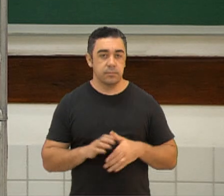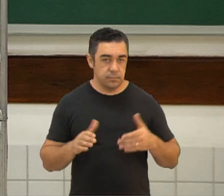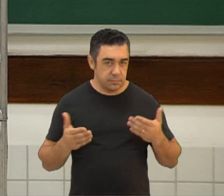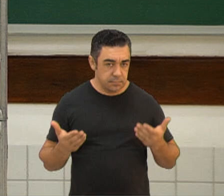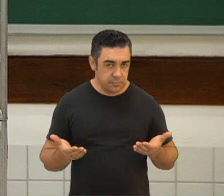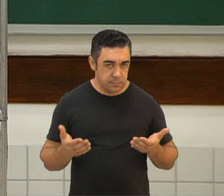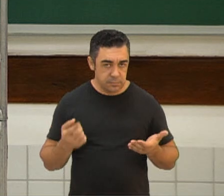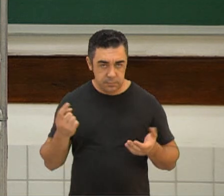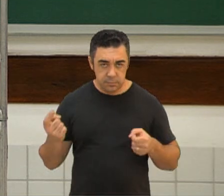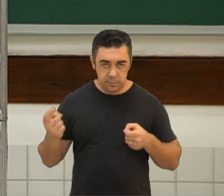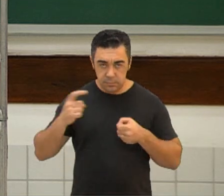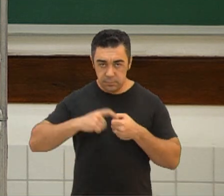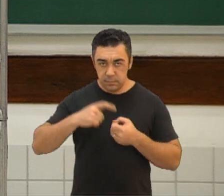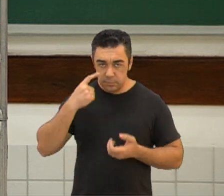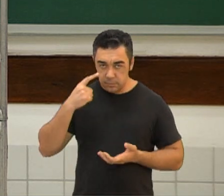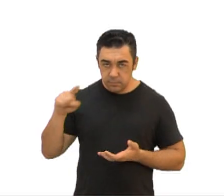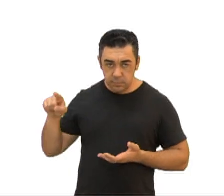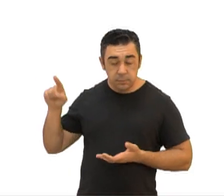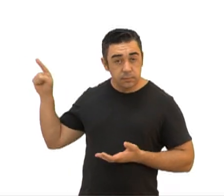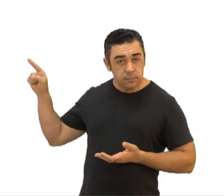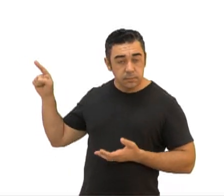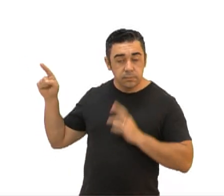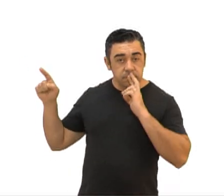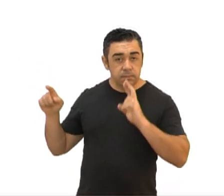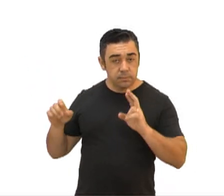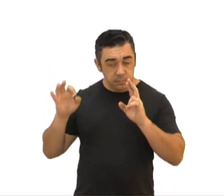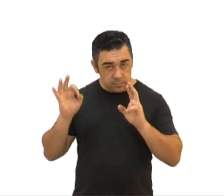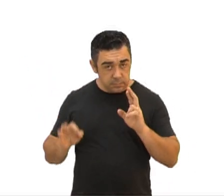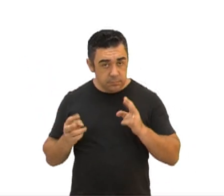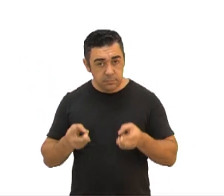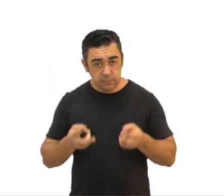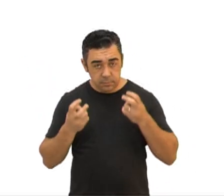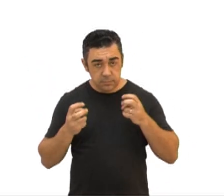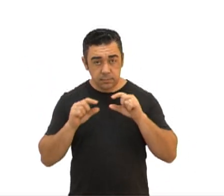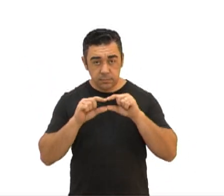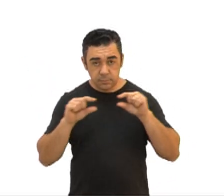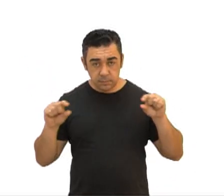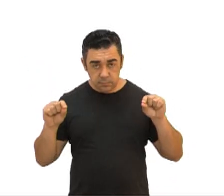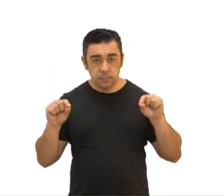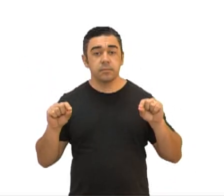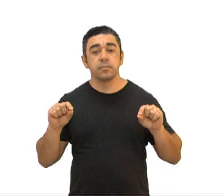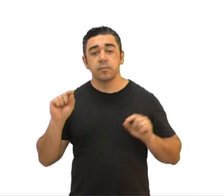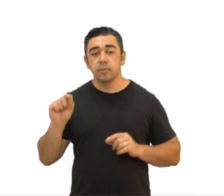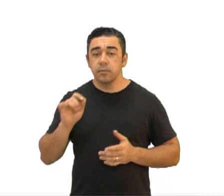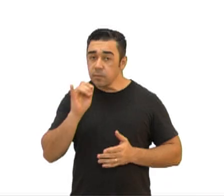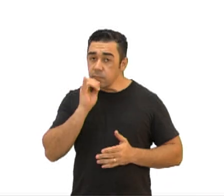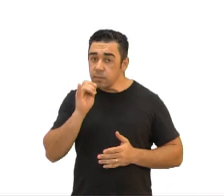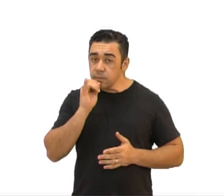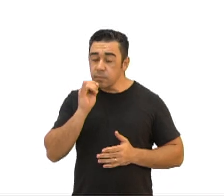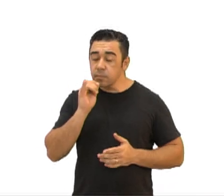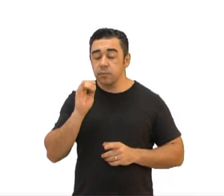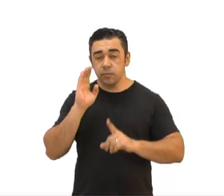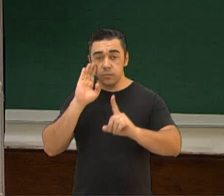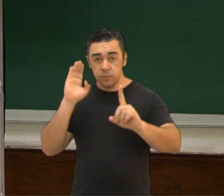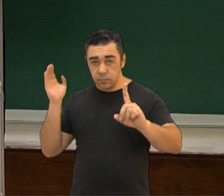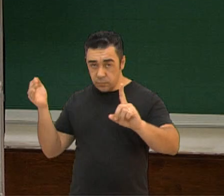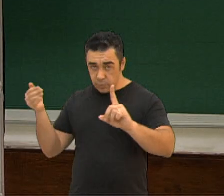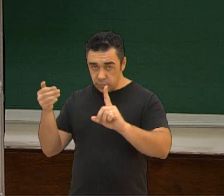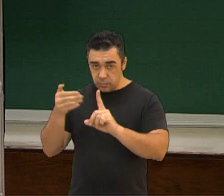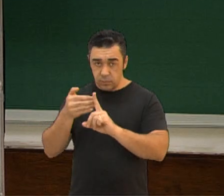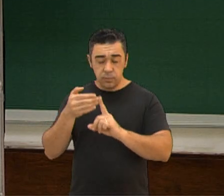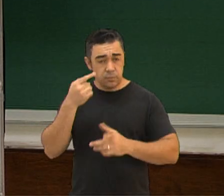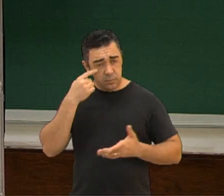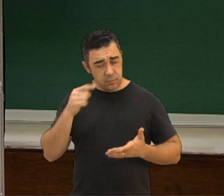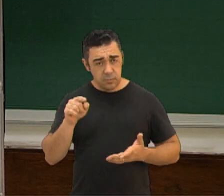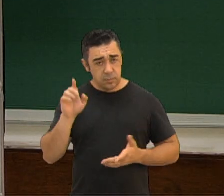Então, pessoal, retornando, olha lá, acertou quem conseguiu perceber que aqui nessa frase a gente tem um exemplo de discurso indireto, né? A